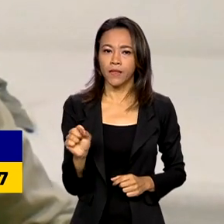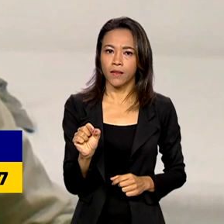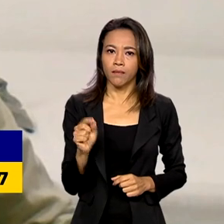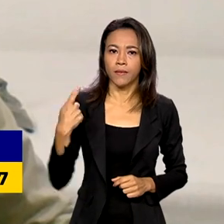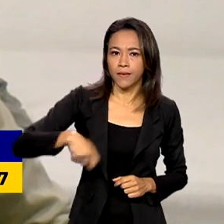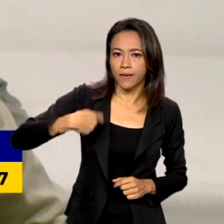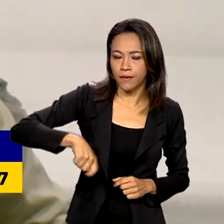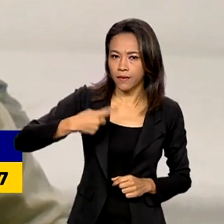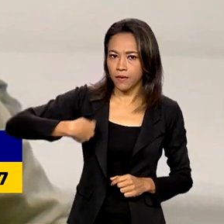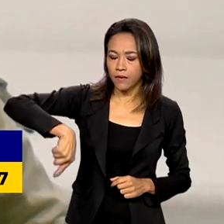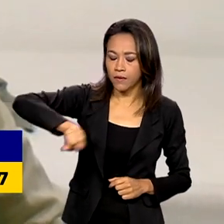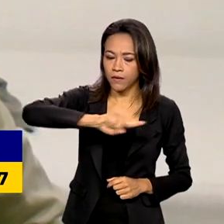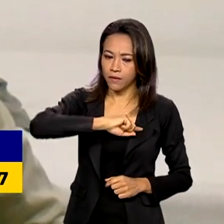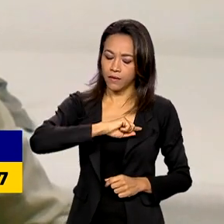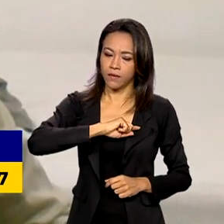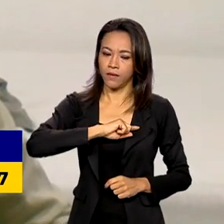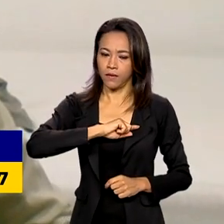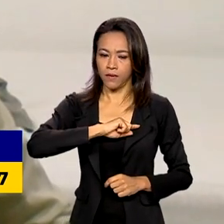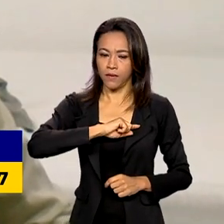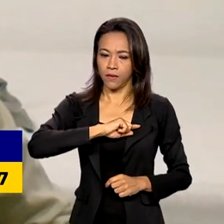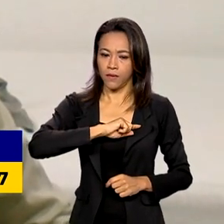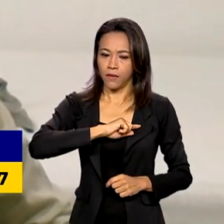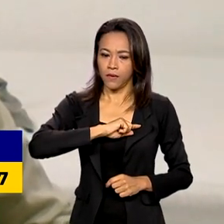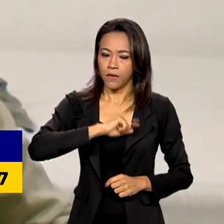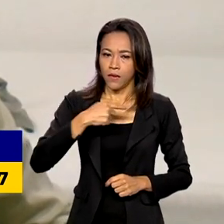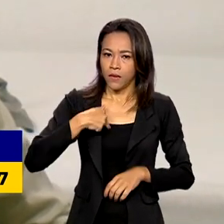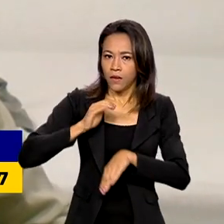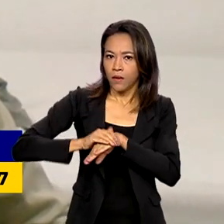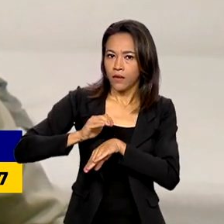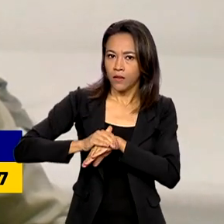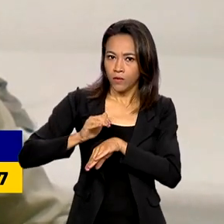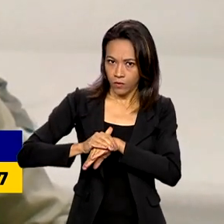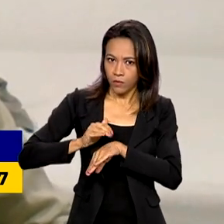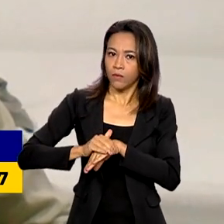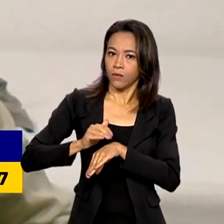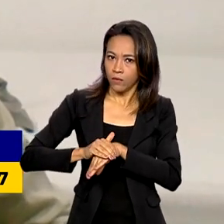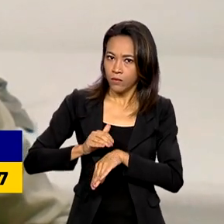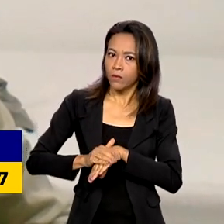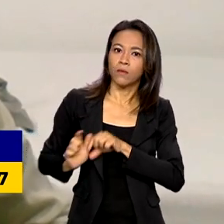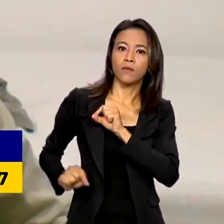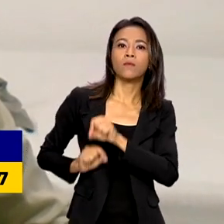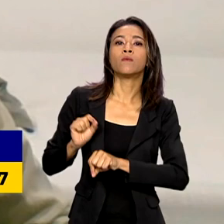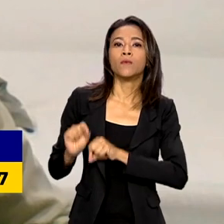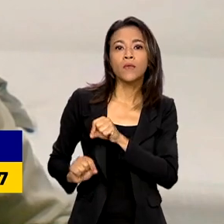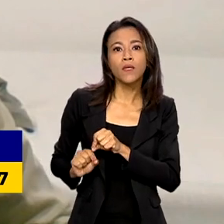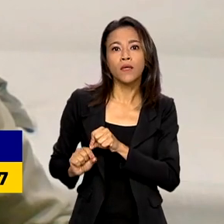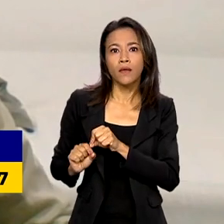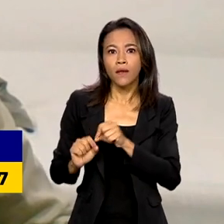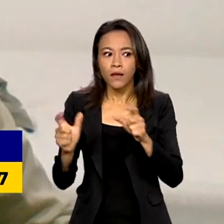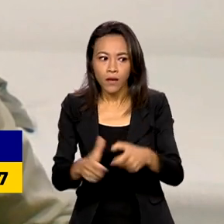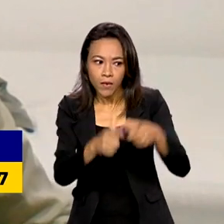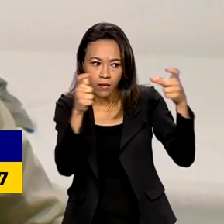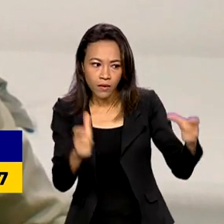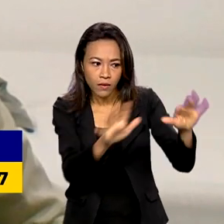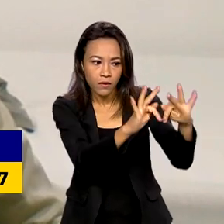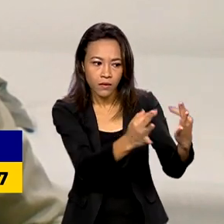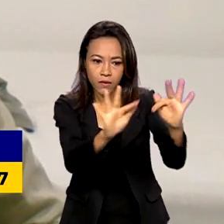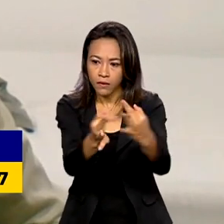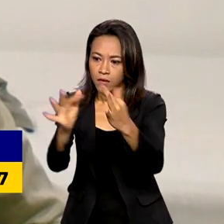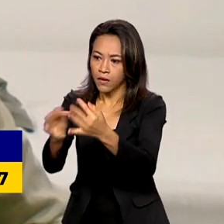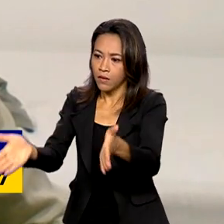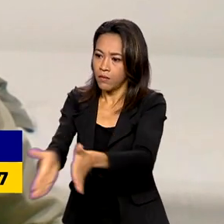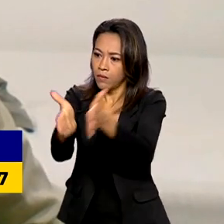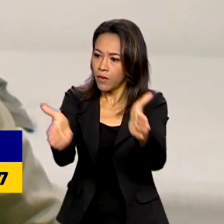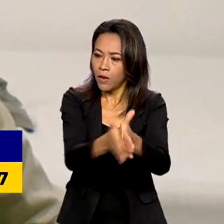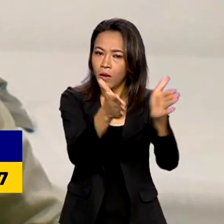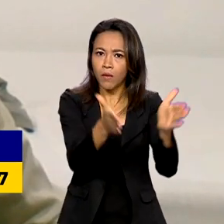exige de nós uma ação pronta e enérgica, é que boa parte das famílias mais pobres empenham quase